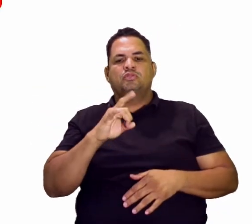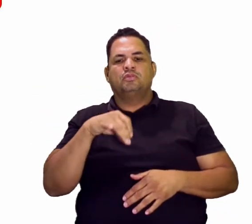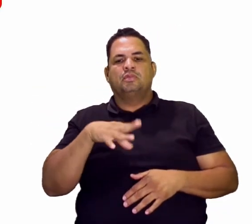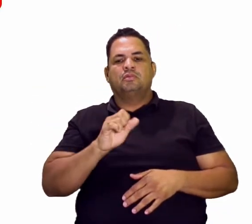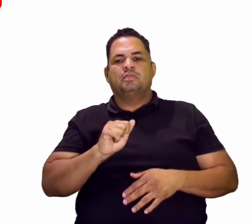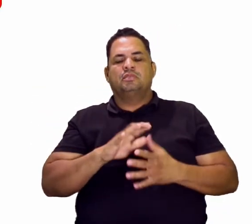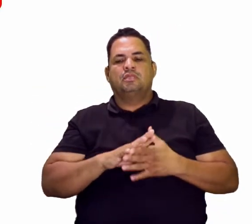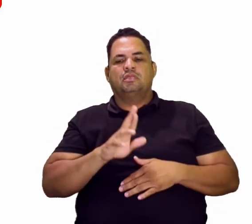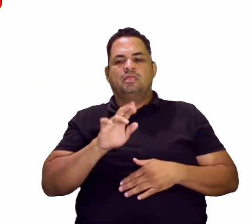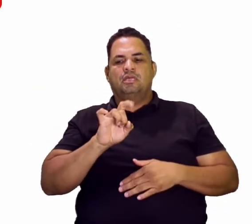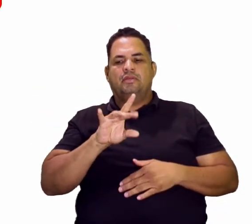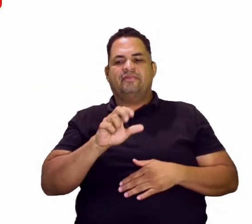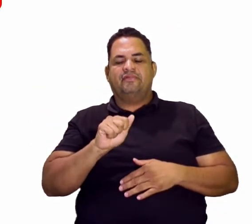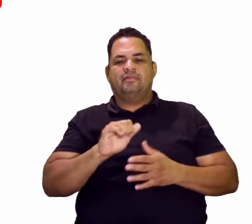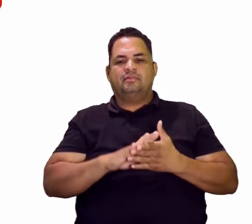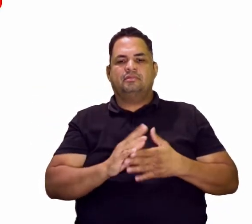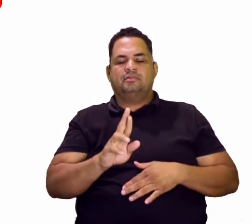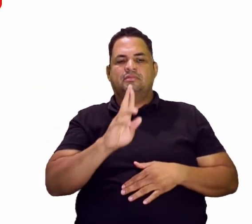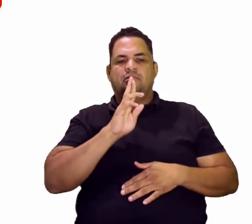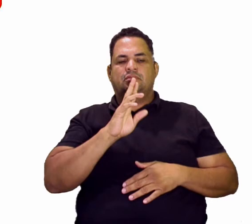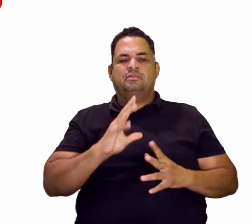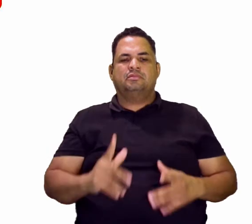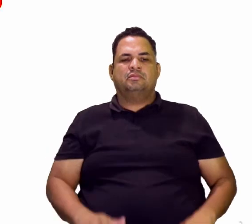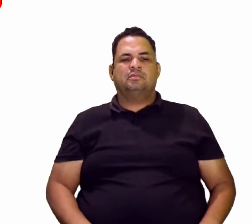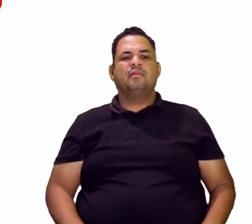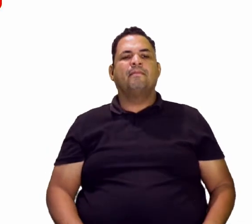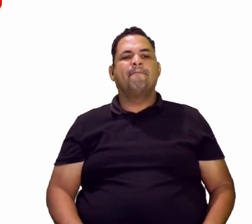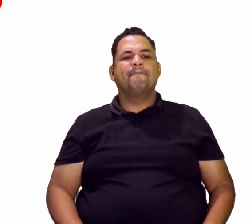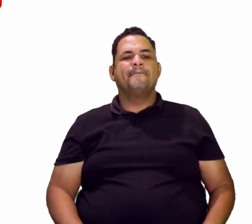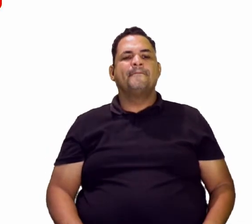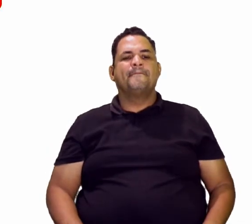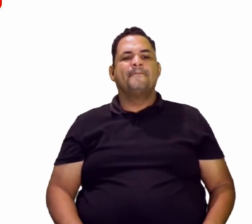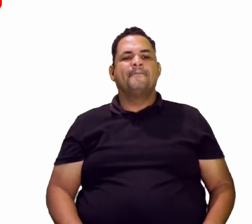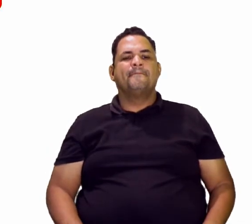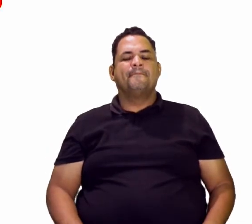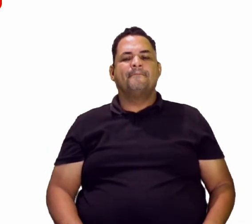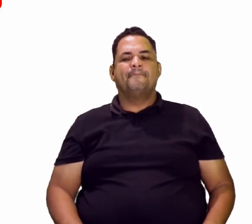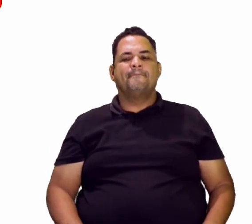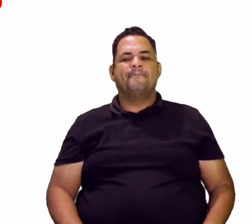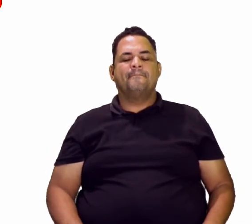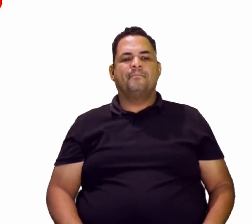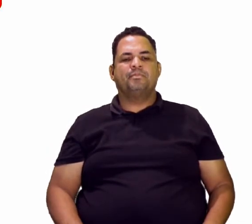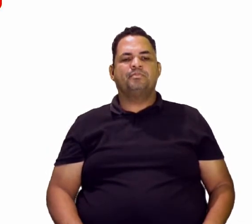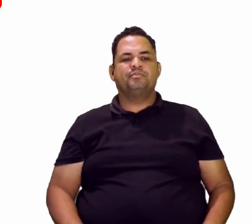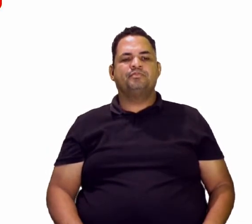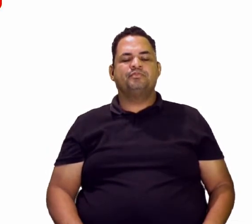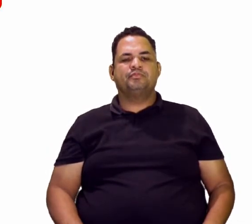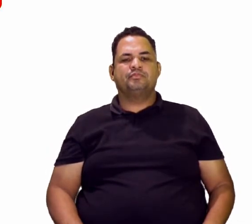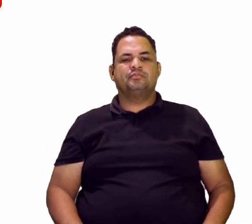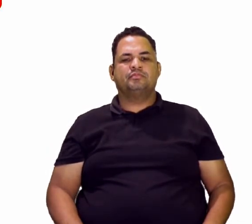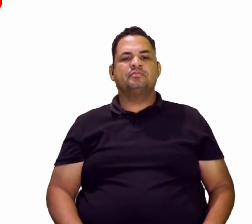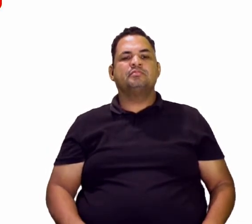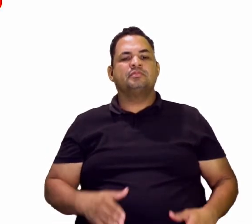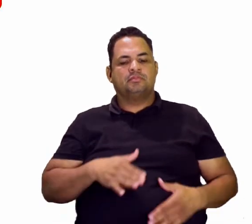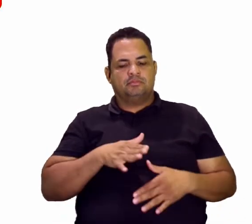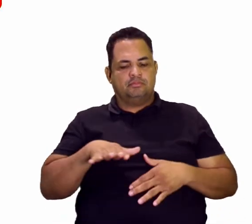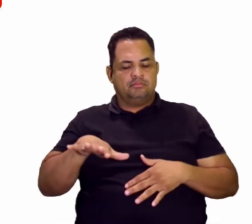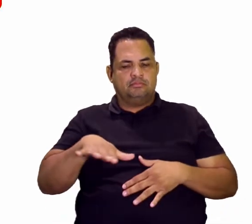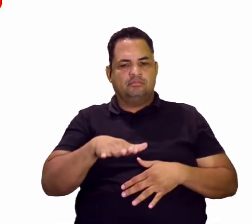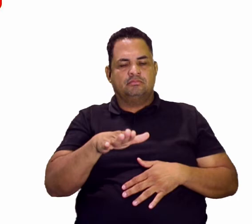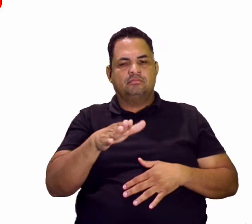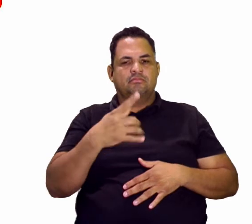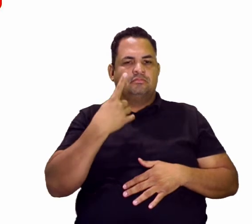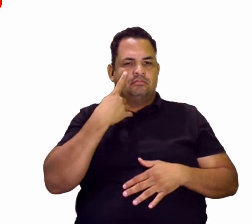A nossa resposta. Tudo bem? Tranquilinho? Então, a gente precisa dar uma passeada quando vocês